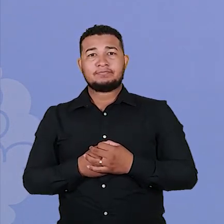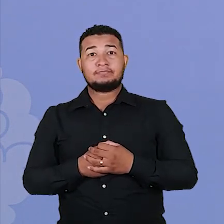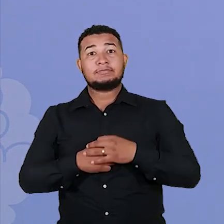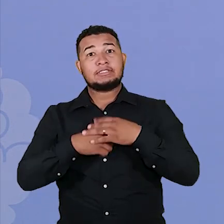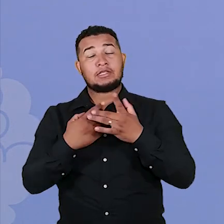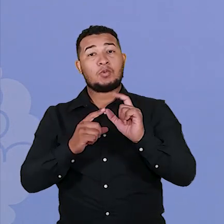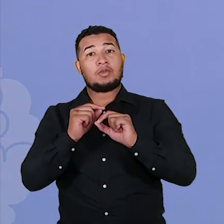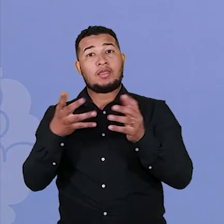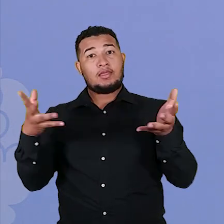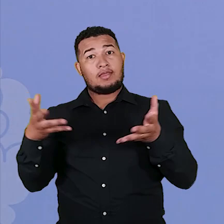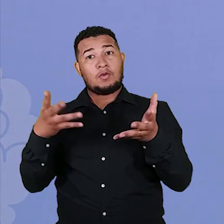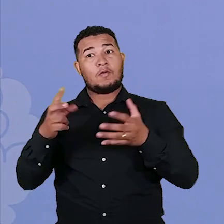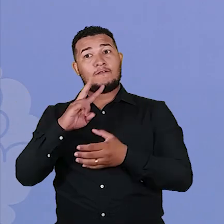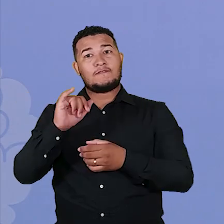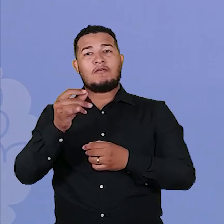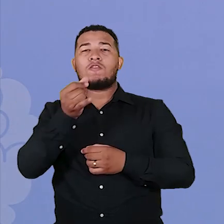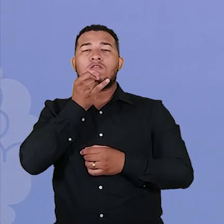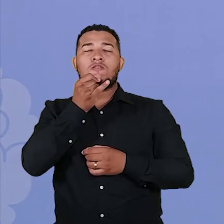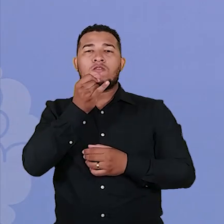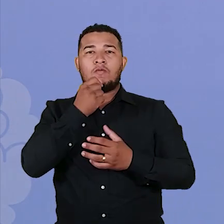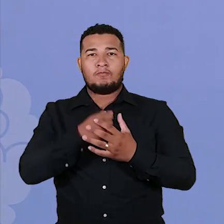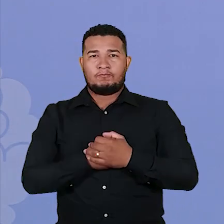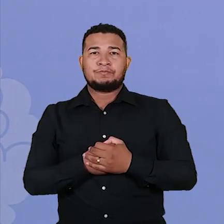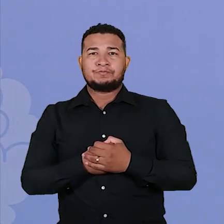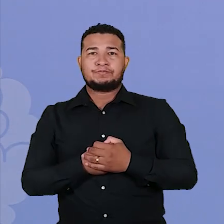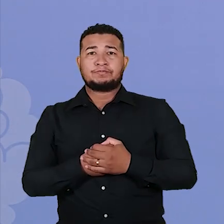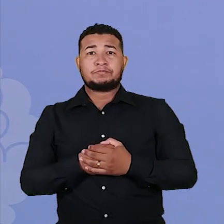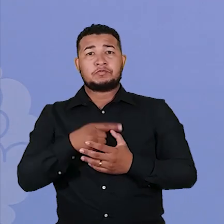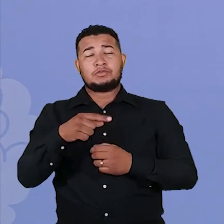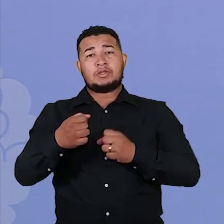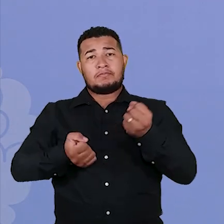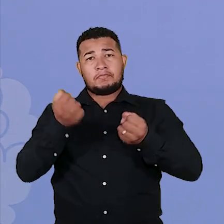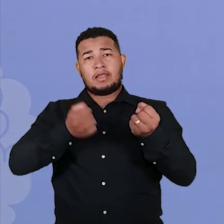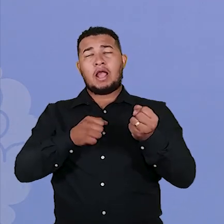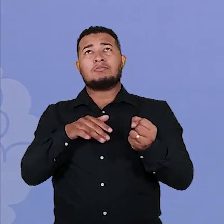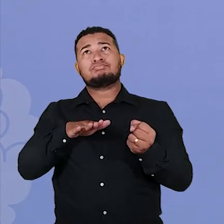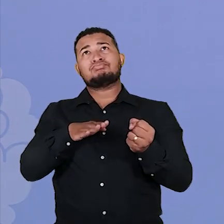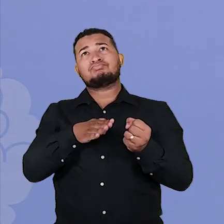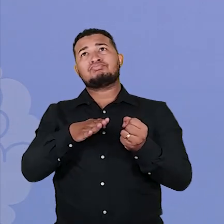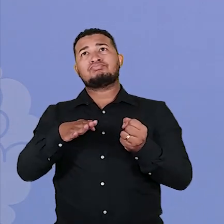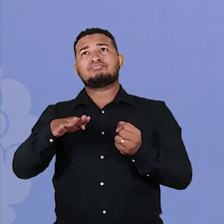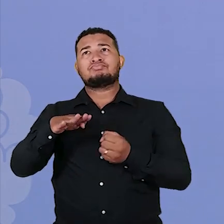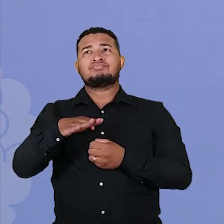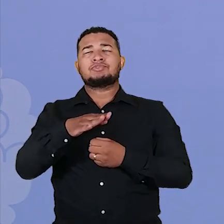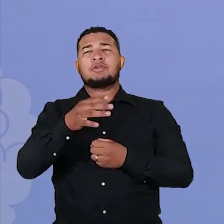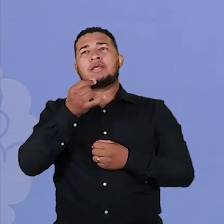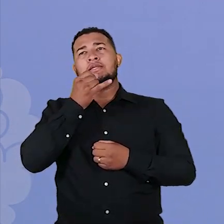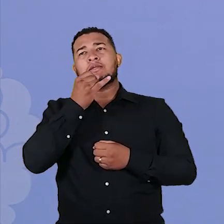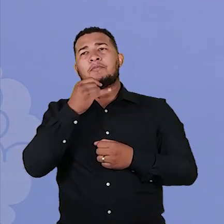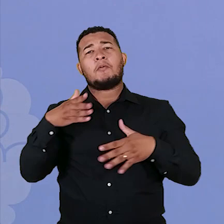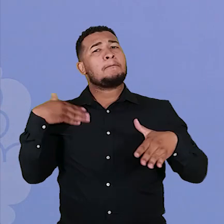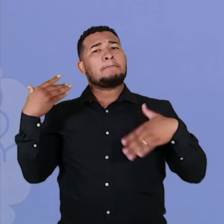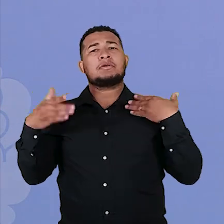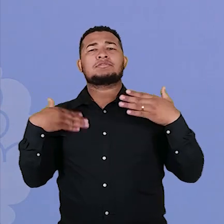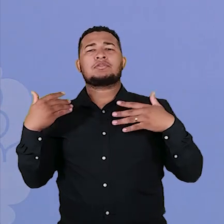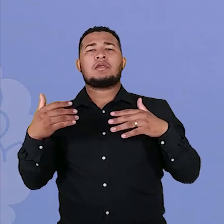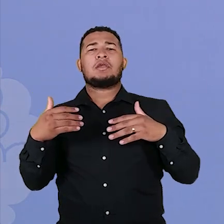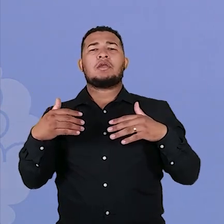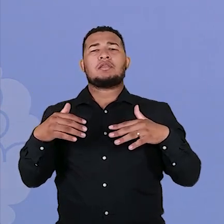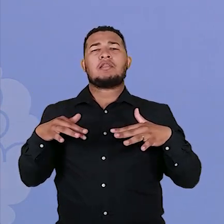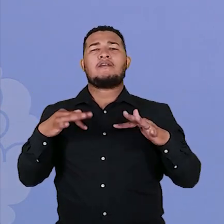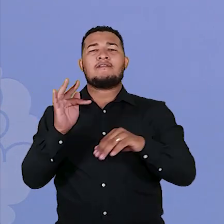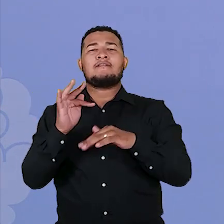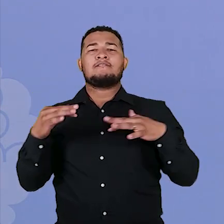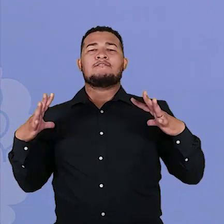então a gente vai agora um exemplo você tá andando de carro você vai vamos sair vamos passear